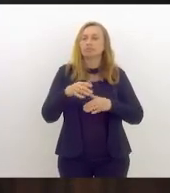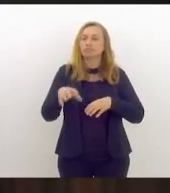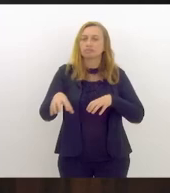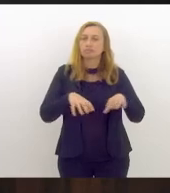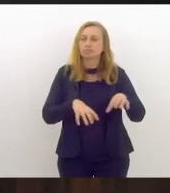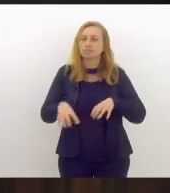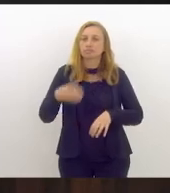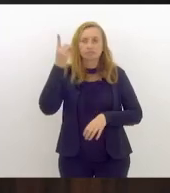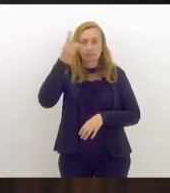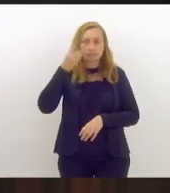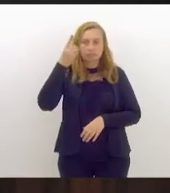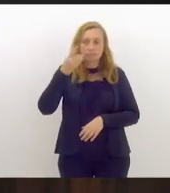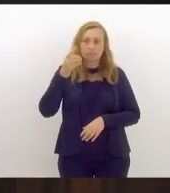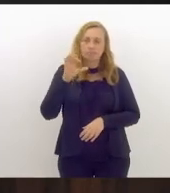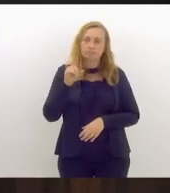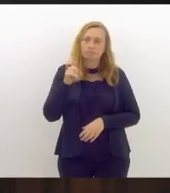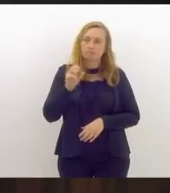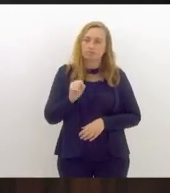Carlos Macedo.